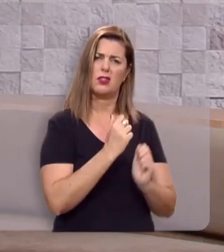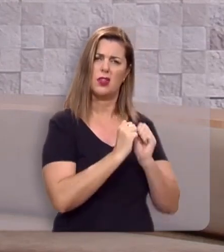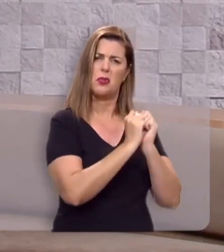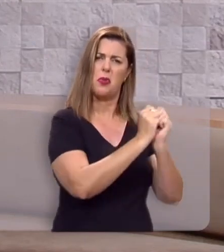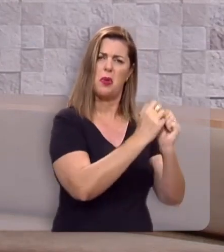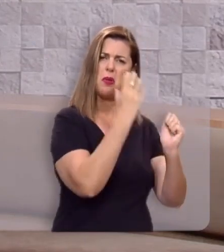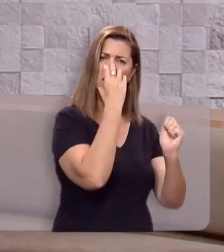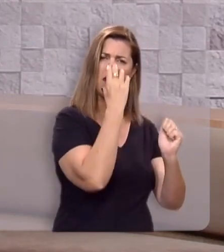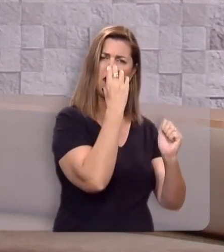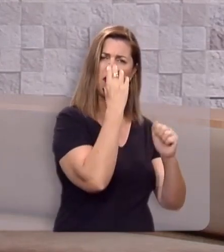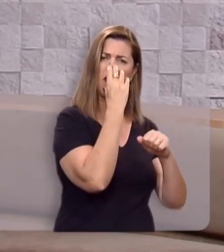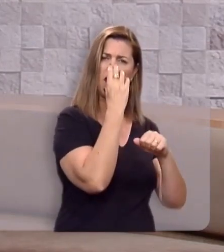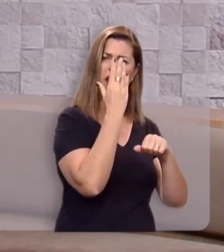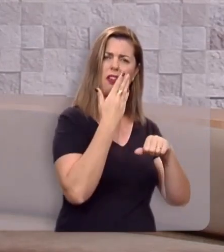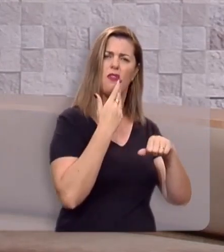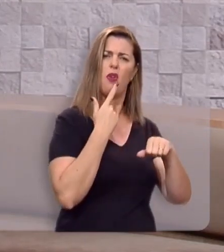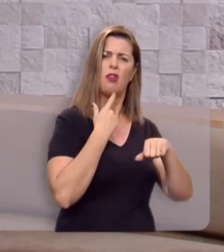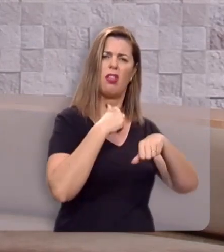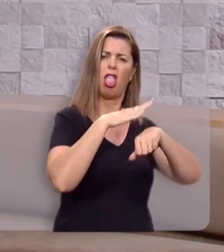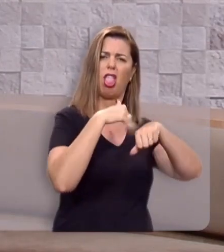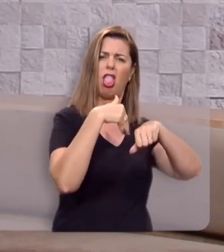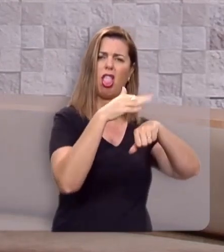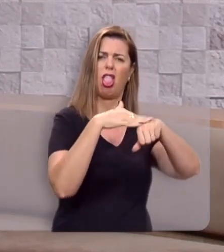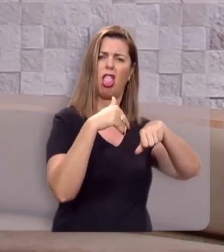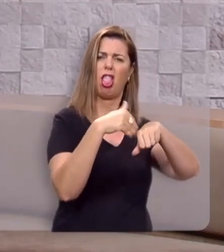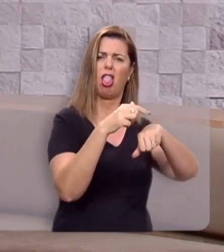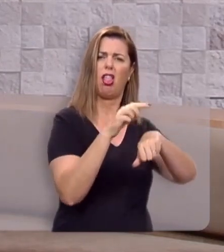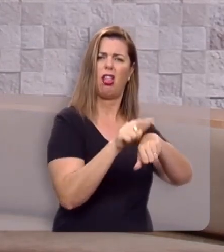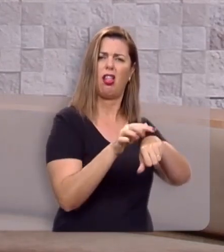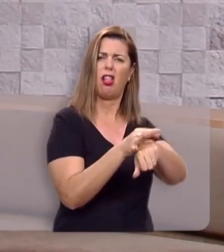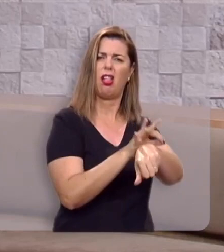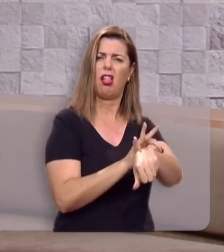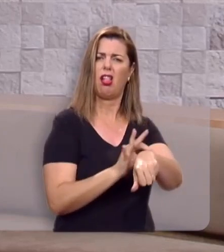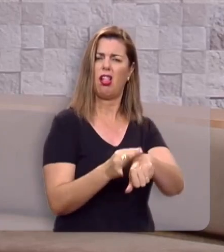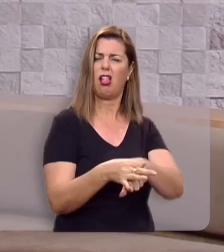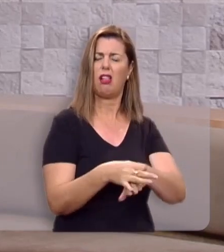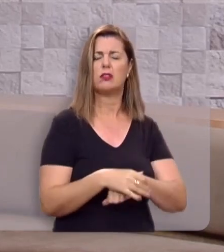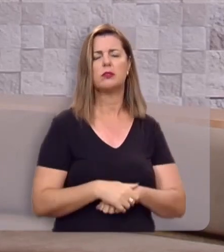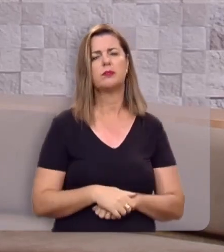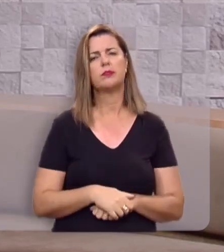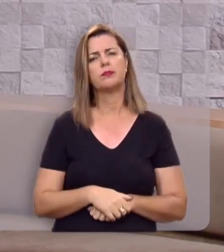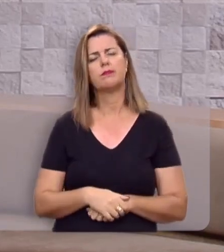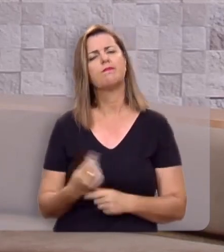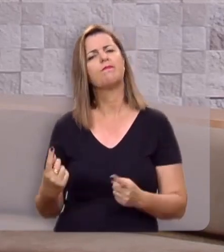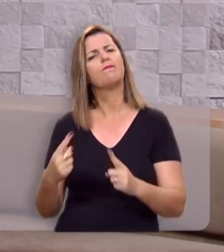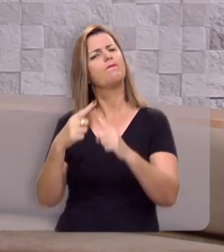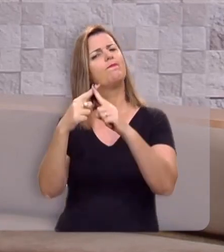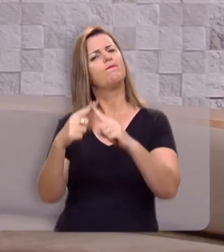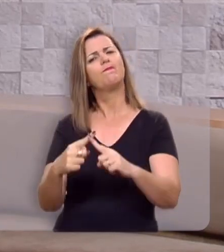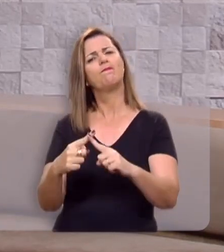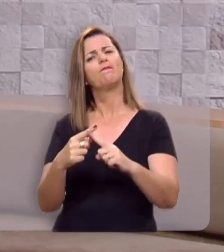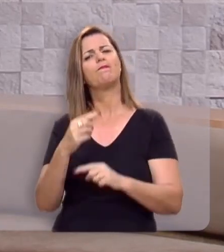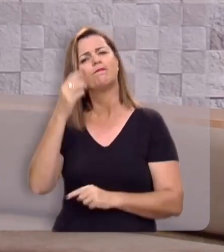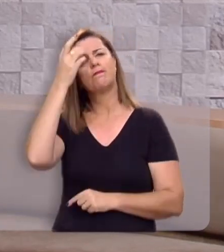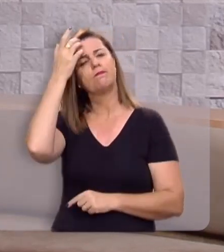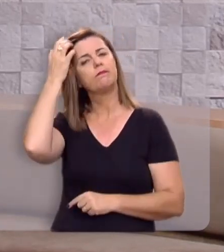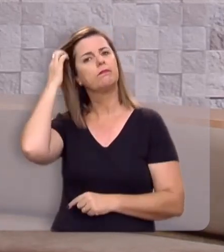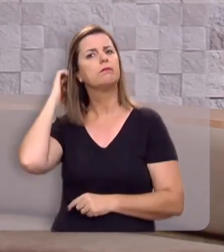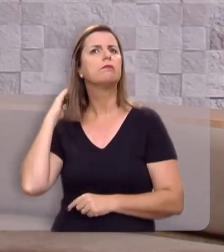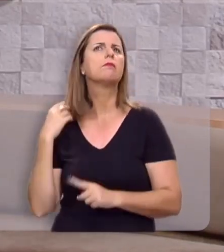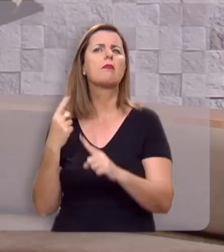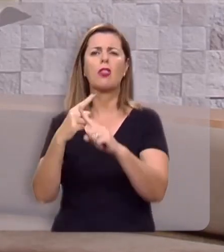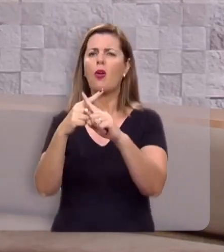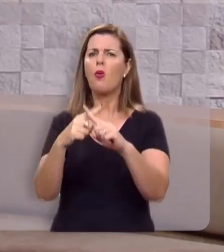companhia dos cães leprentos a lamber-lhe as feridas e as úlceras. Que contraste!